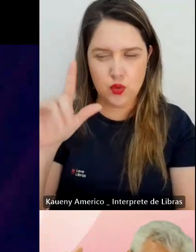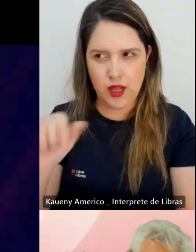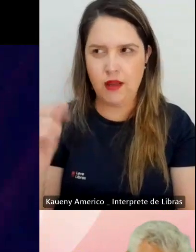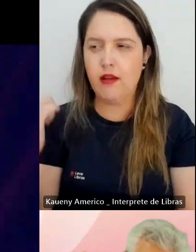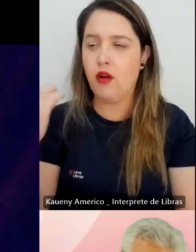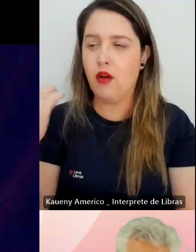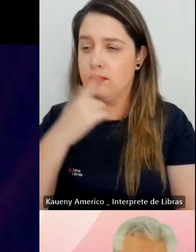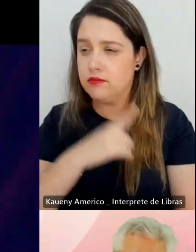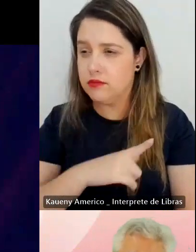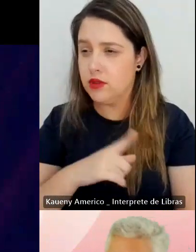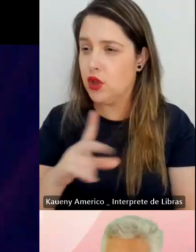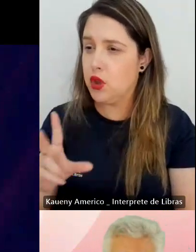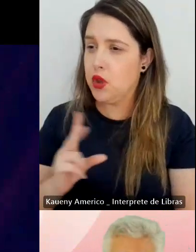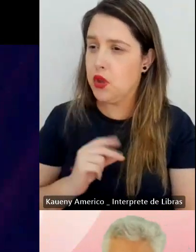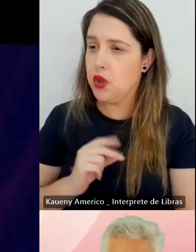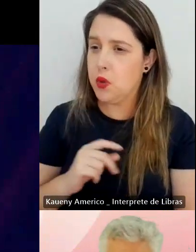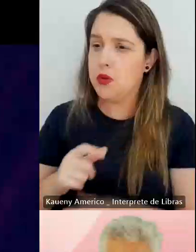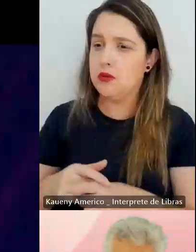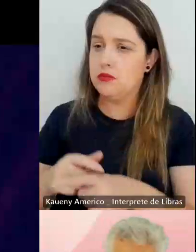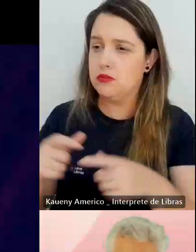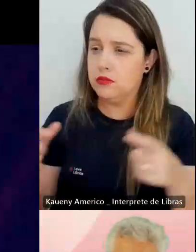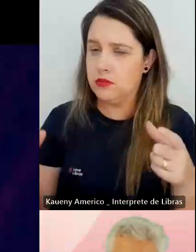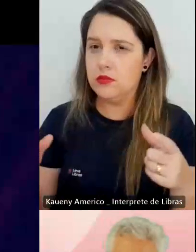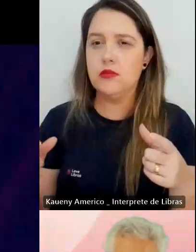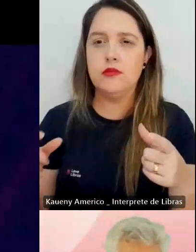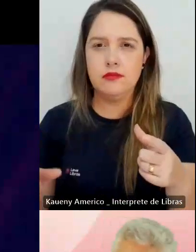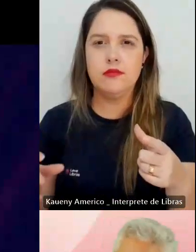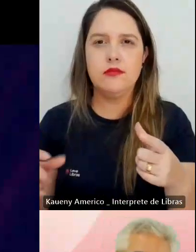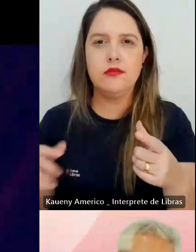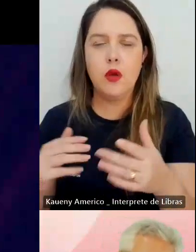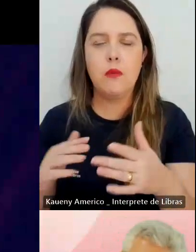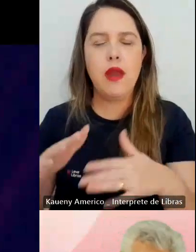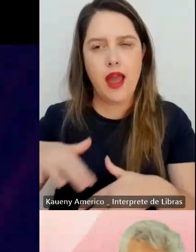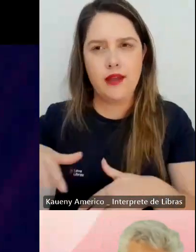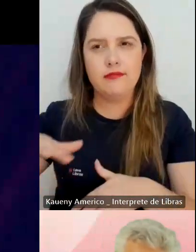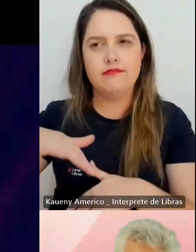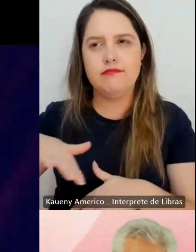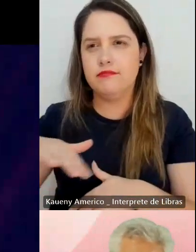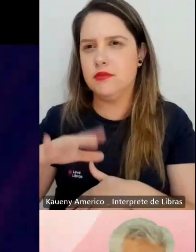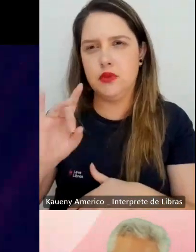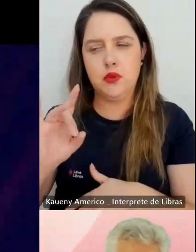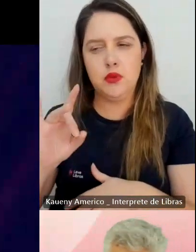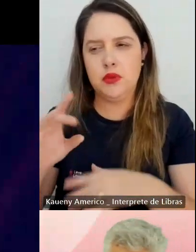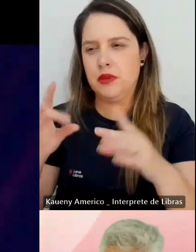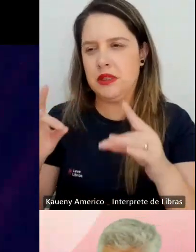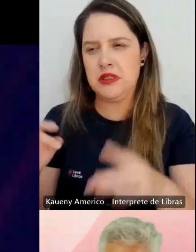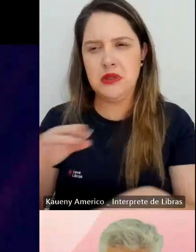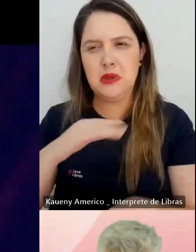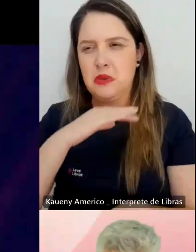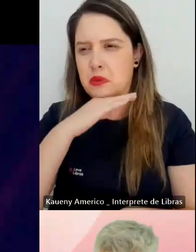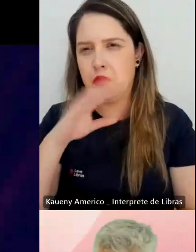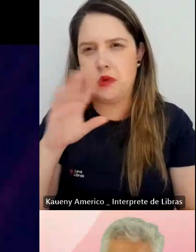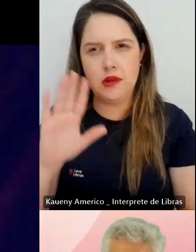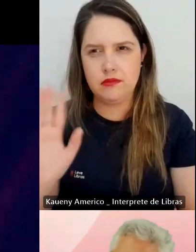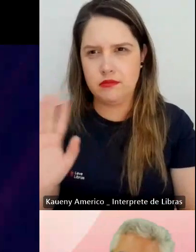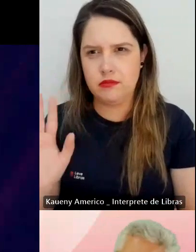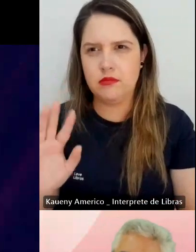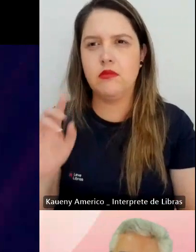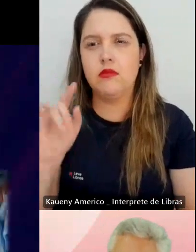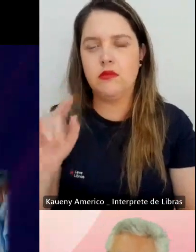nossa, coisa grande, tudo isso é só glândula mamária. Isso não é um tecido ruim, não é nada, é você